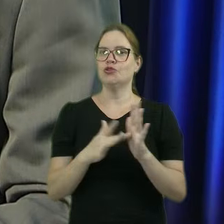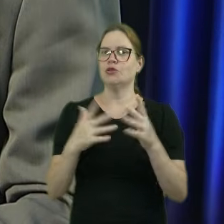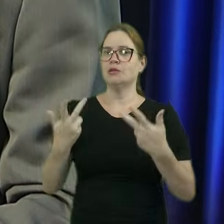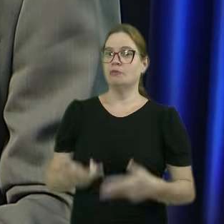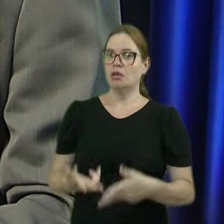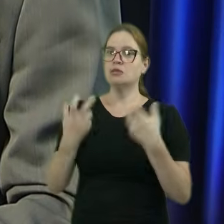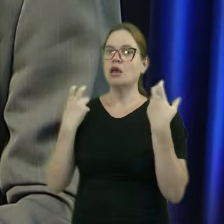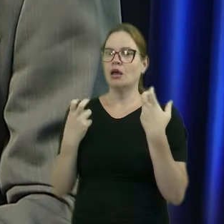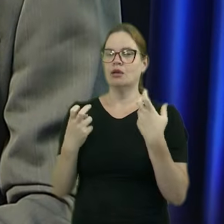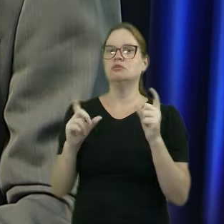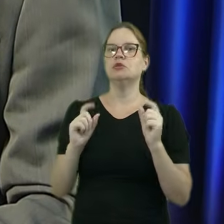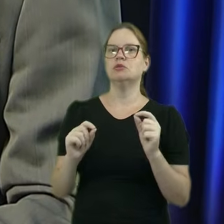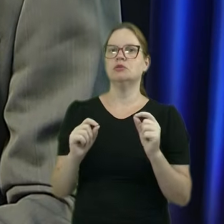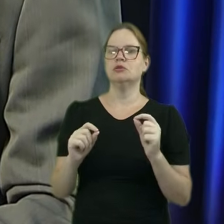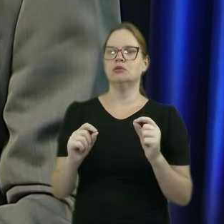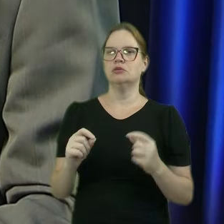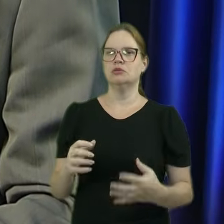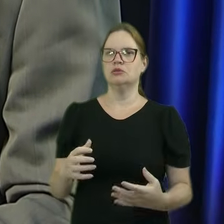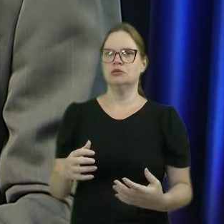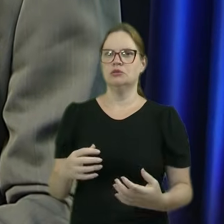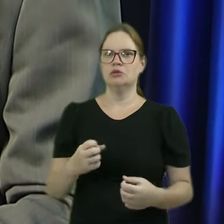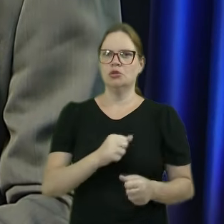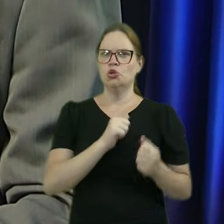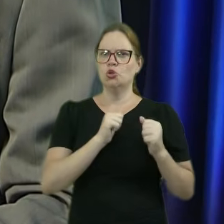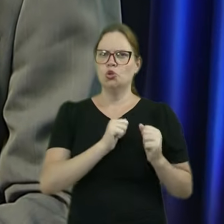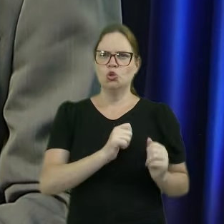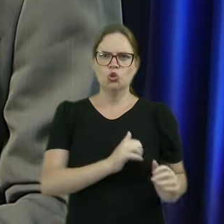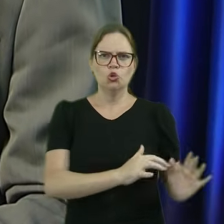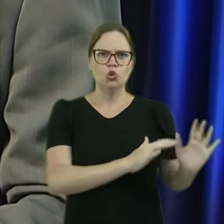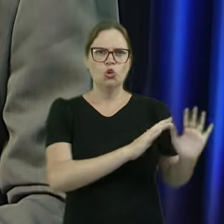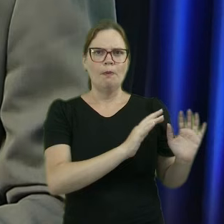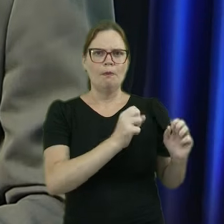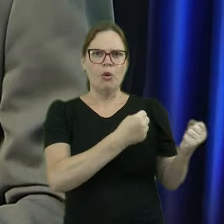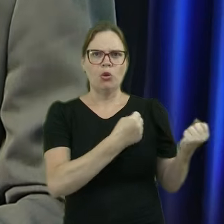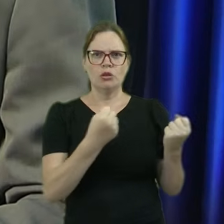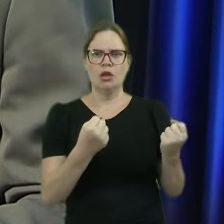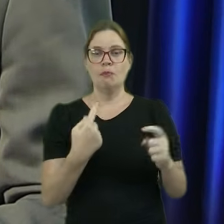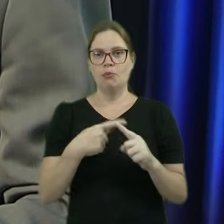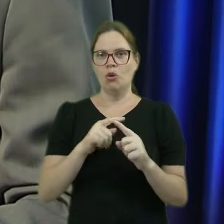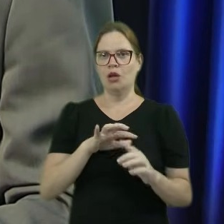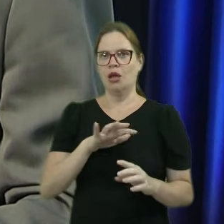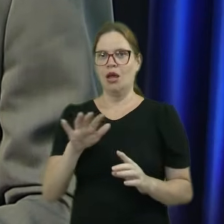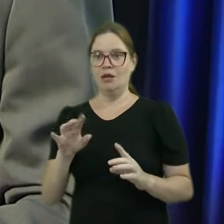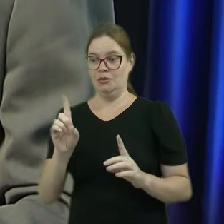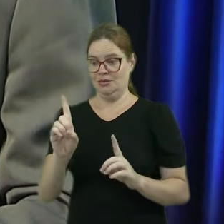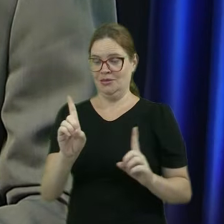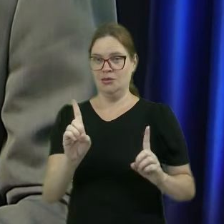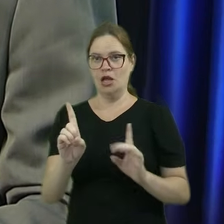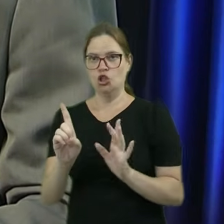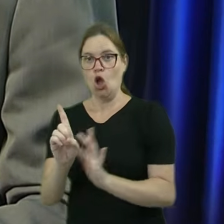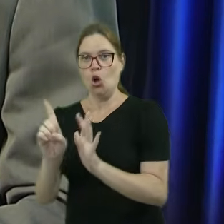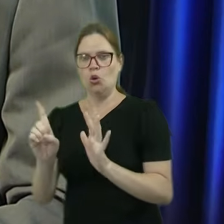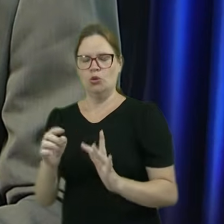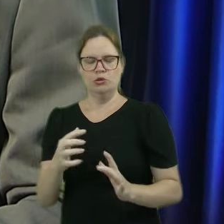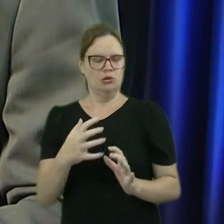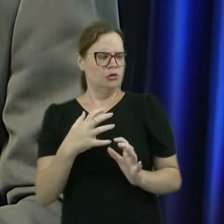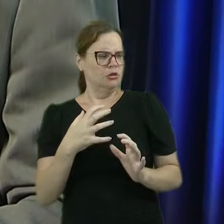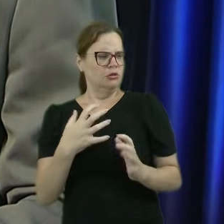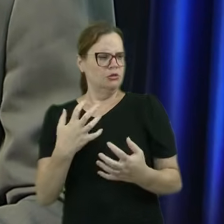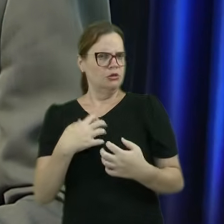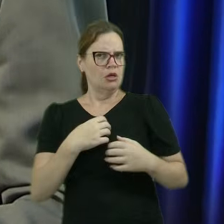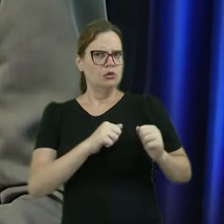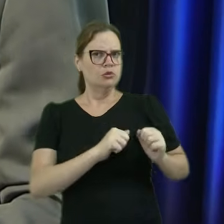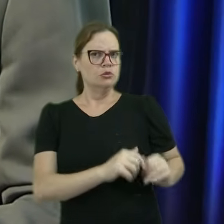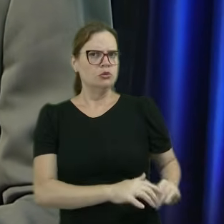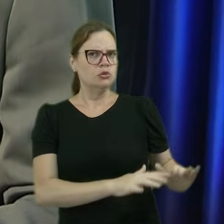uma coisa: dele saiu o poder. Olha, de mim saiu virtude. Glória a Deus. Alguém me tocou diferente. Não foi